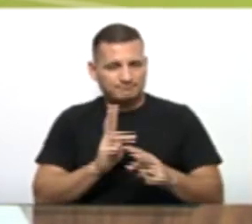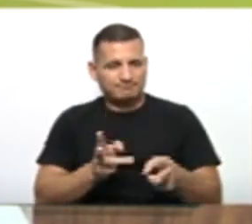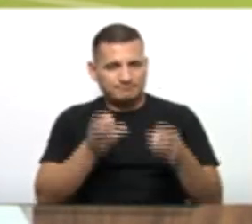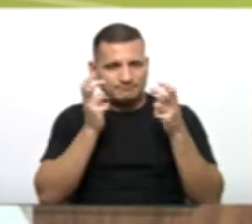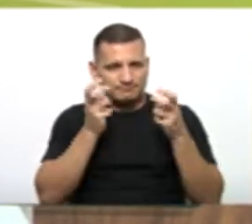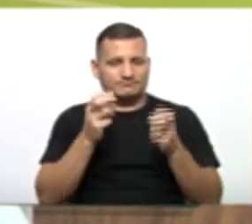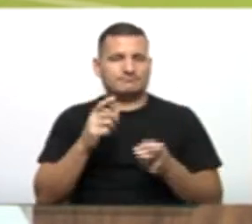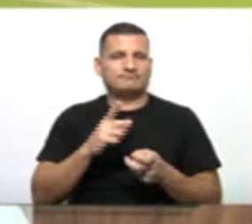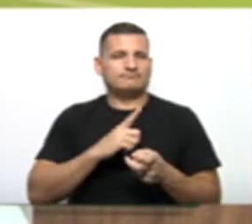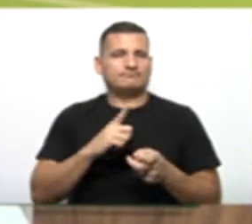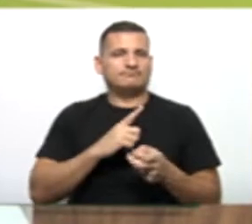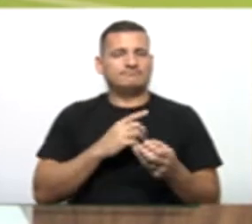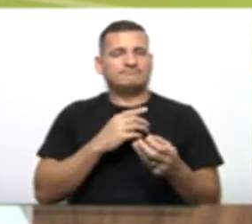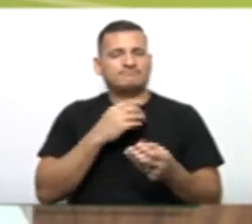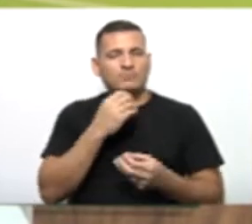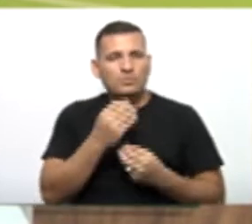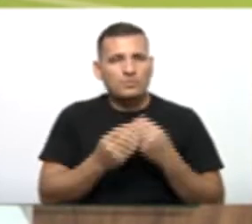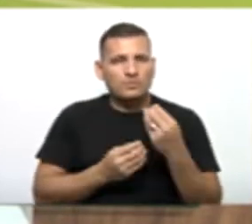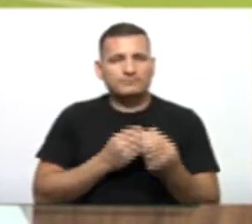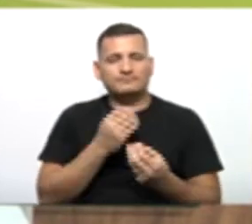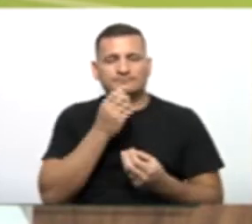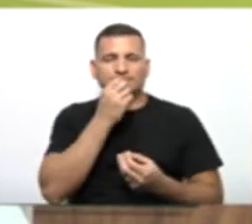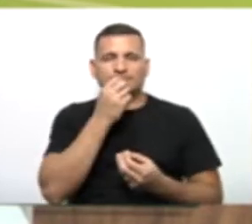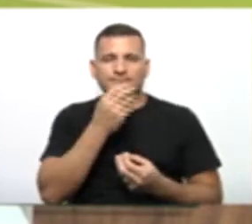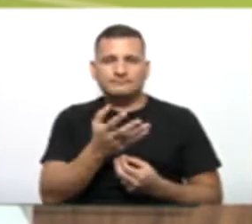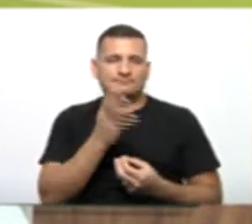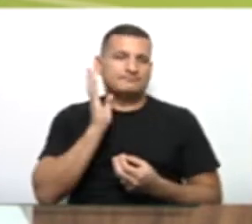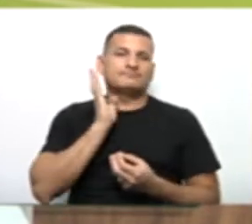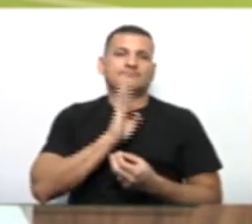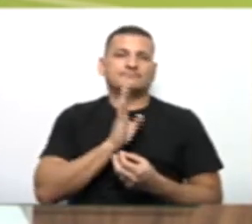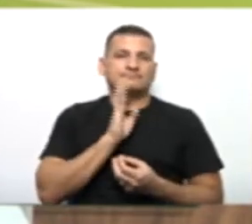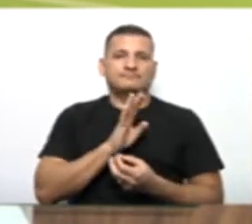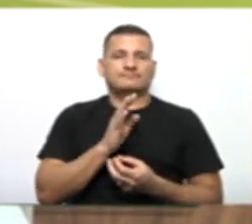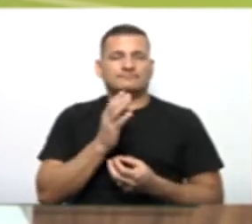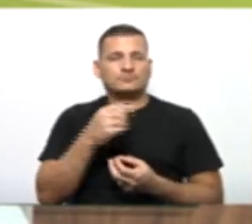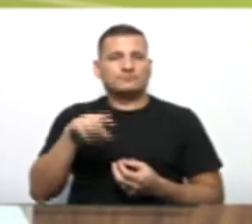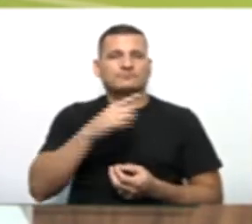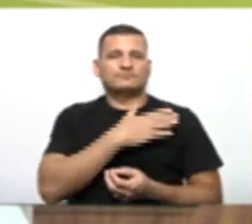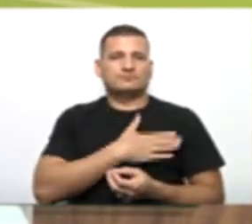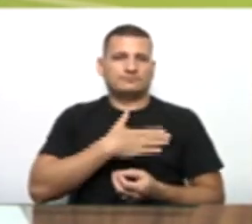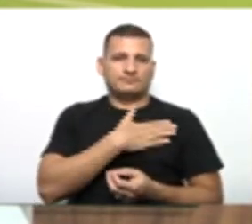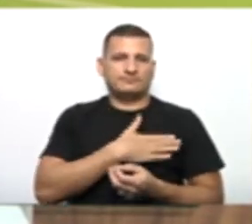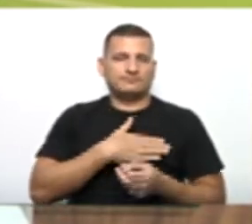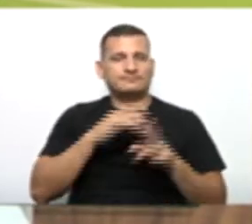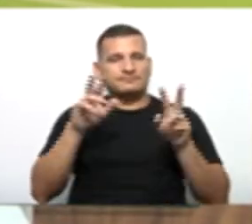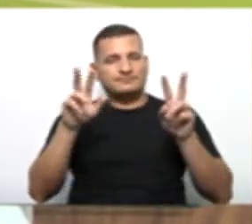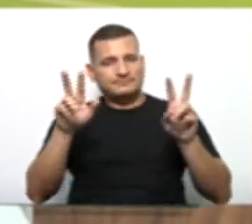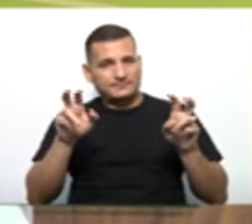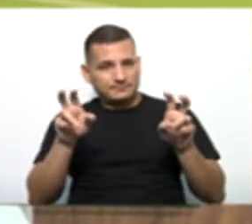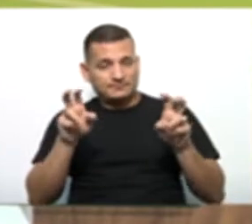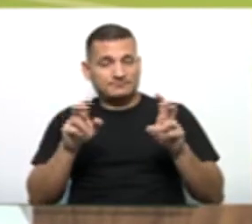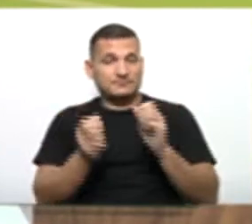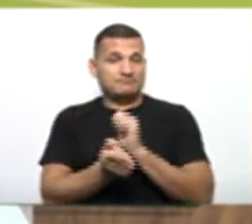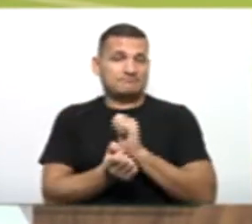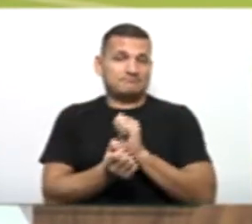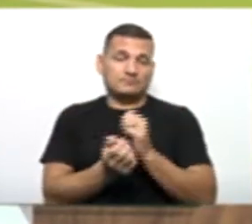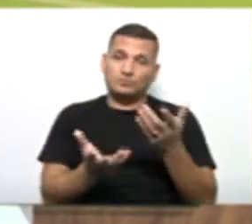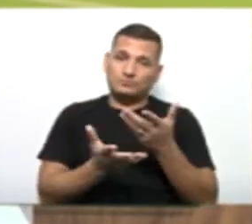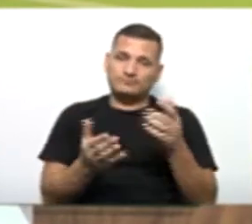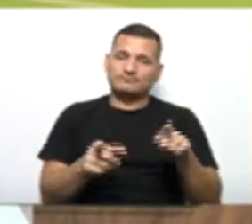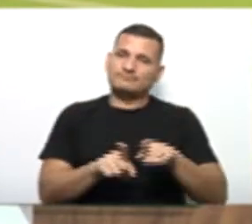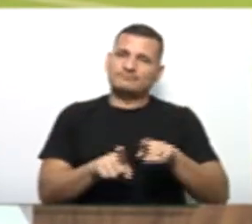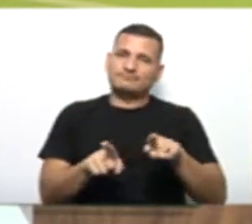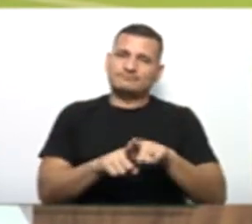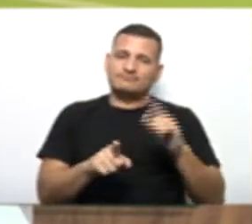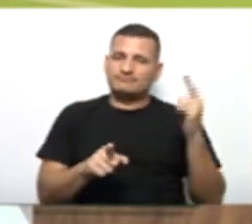perceber o quanto foi bacana o quanto vocês realmente gostaram da temática e esperamos que hoje a gente consiga